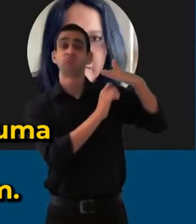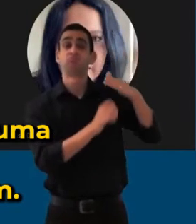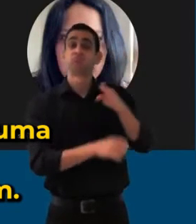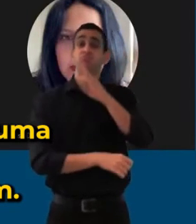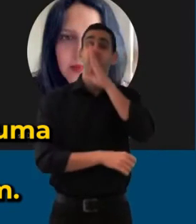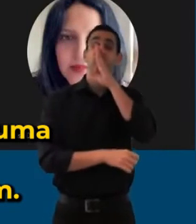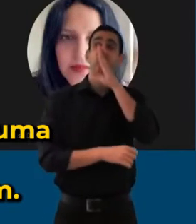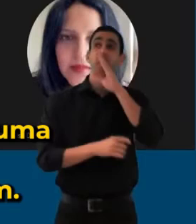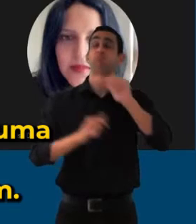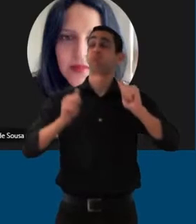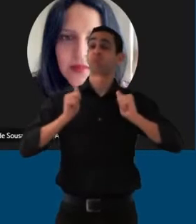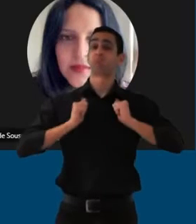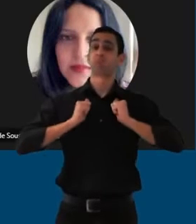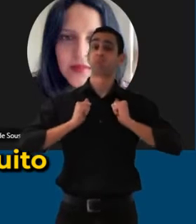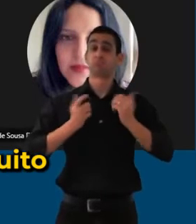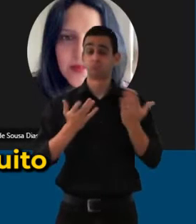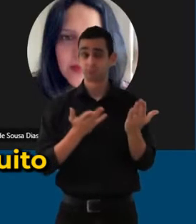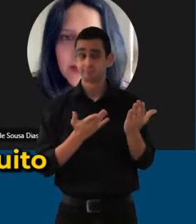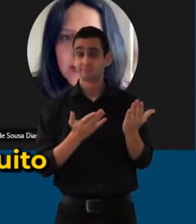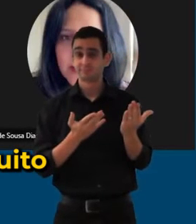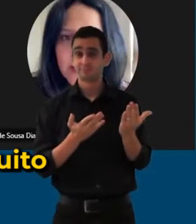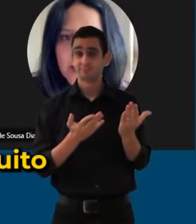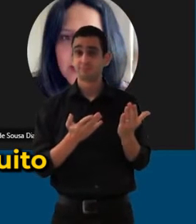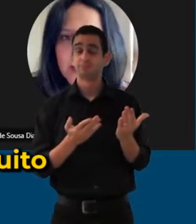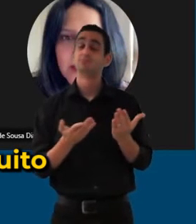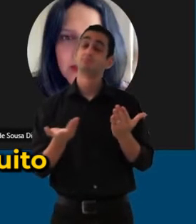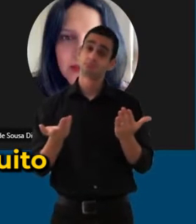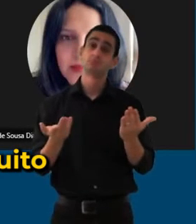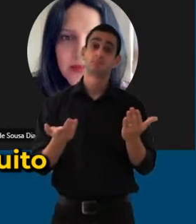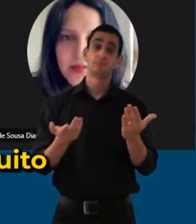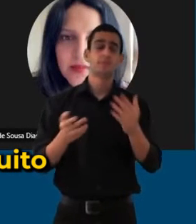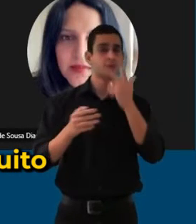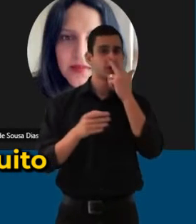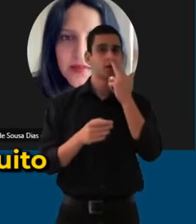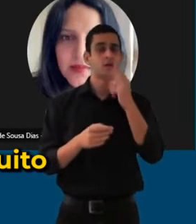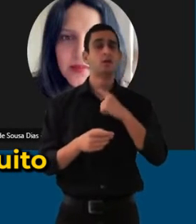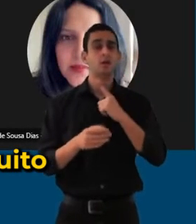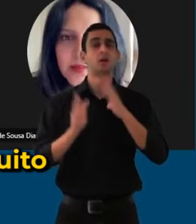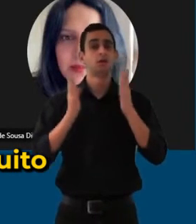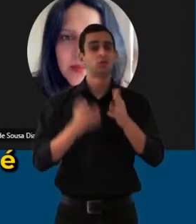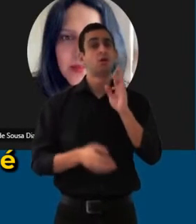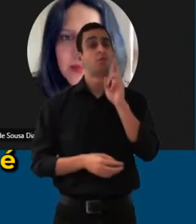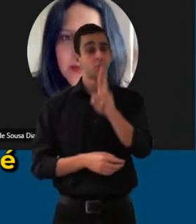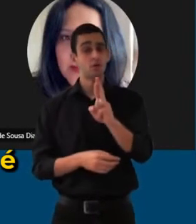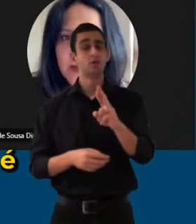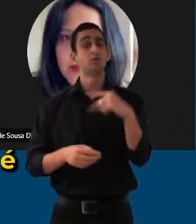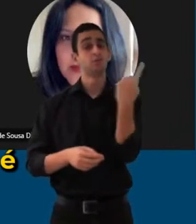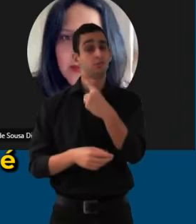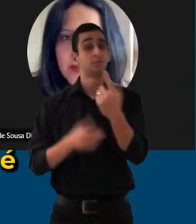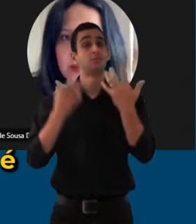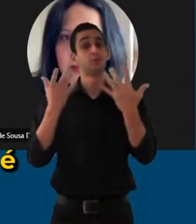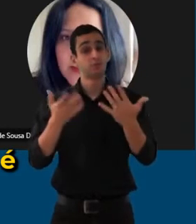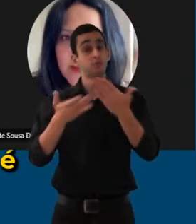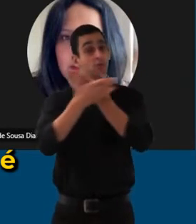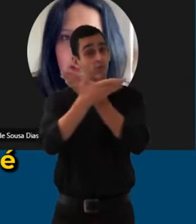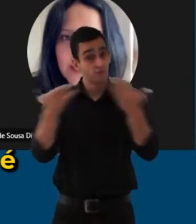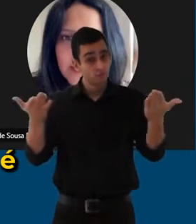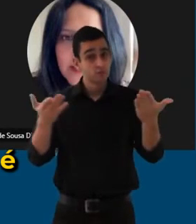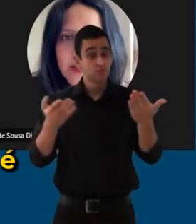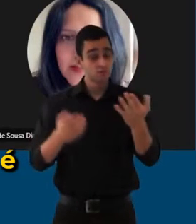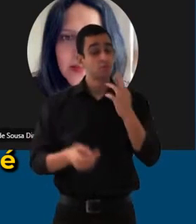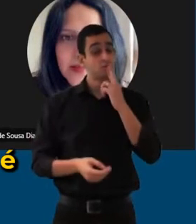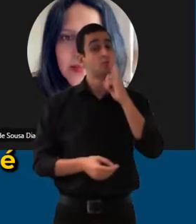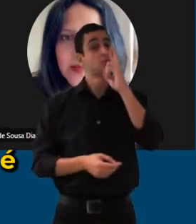de polícia do IBRAM. Aí você tem a resposta, ou seja, uma postura muito reativa. O que a gente está querendo aqui hoje